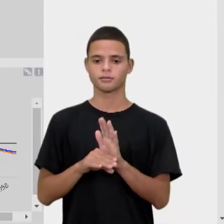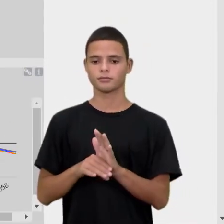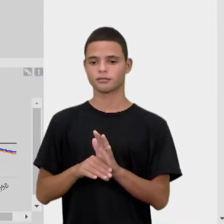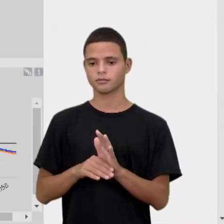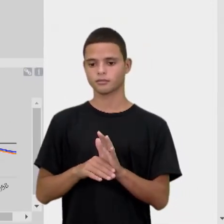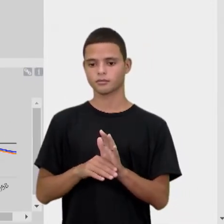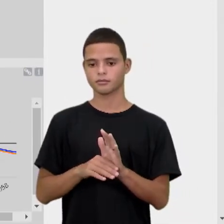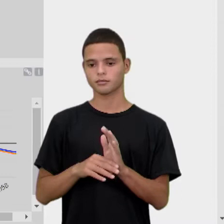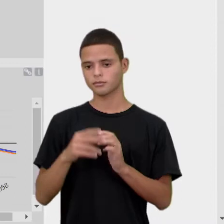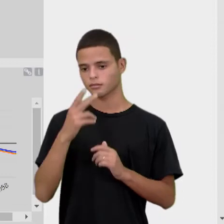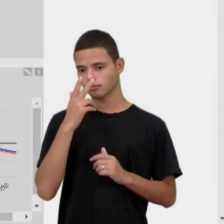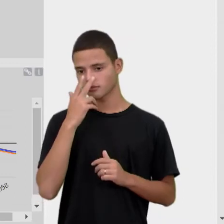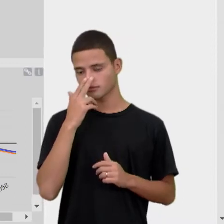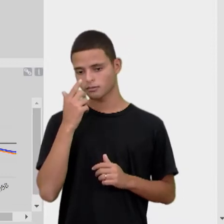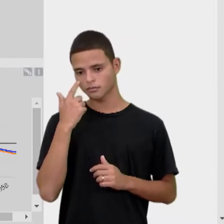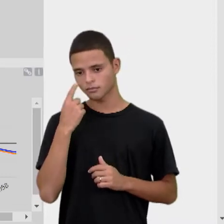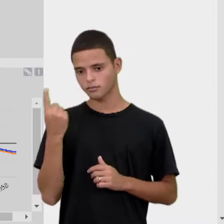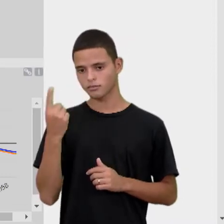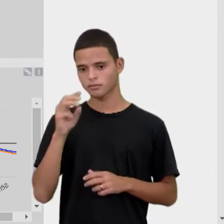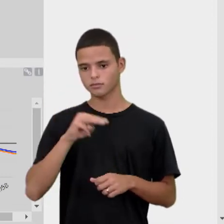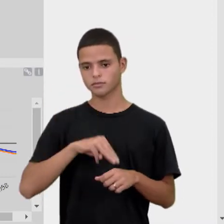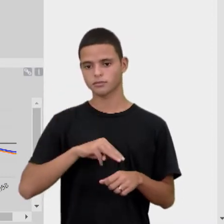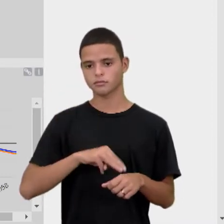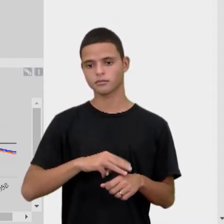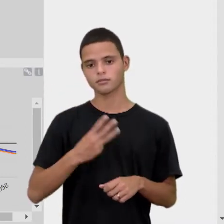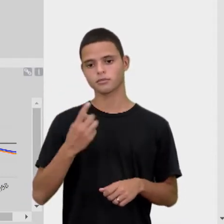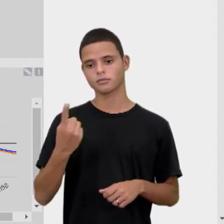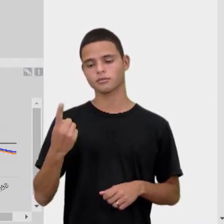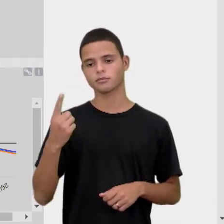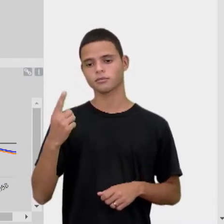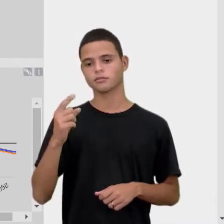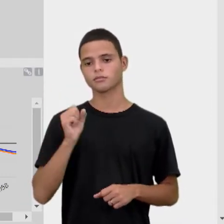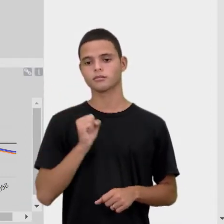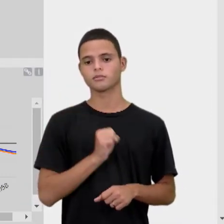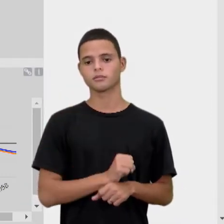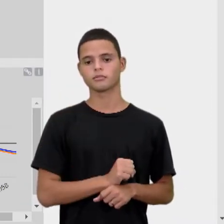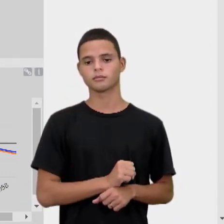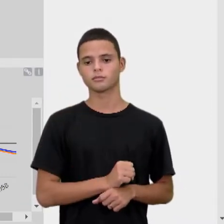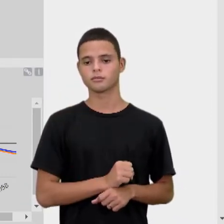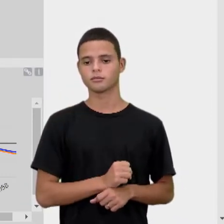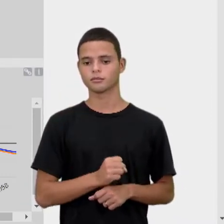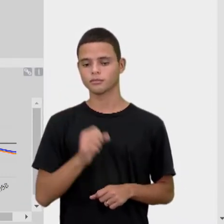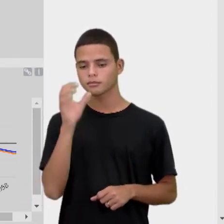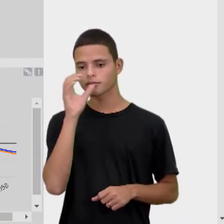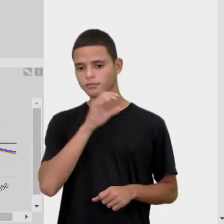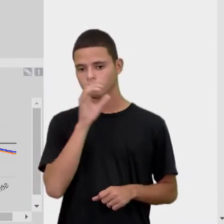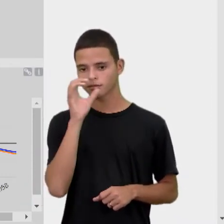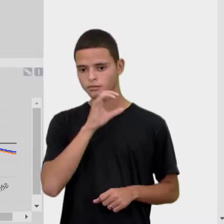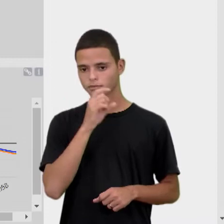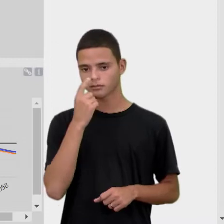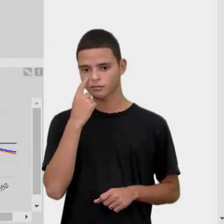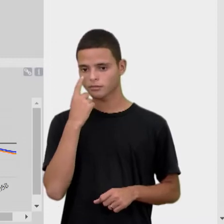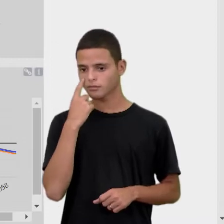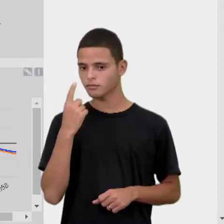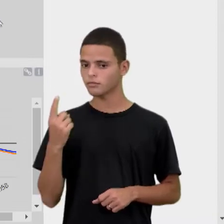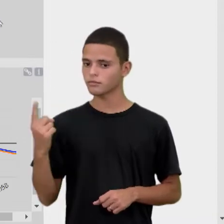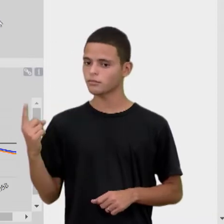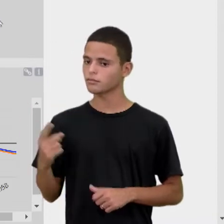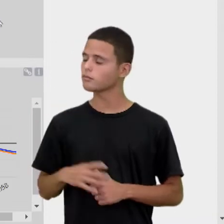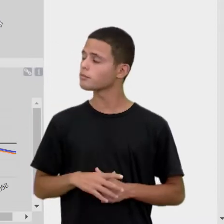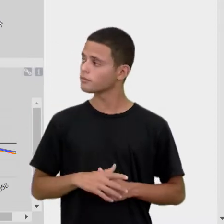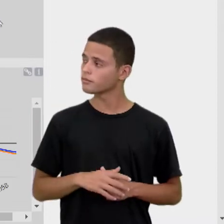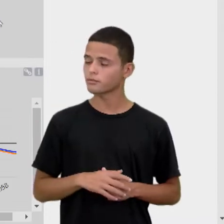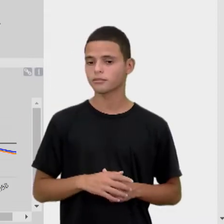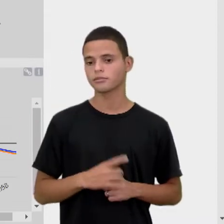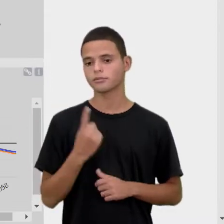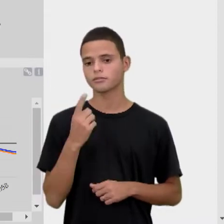Tá lá, ó, tá apareceu, ó. 1 minuto e 31 segundos aí, tá vendo? Aqui, ó, tá aparecendo bem destacado aqui, ó. Vou até